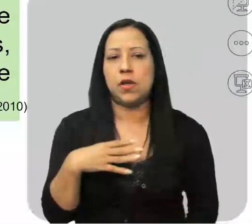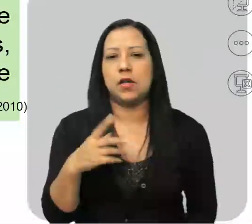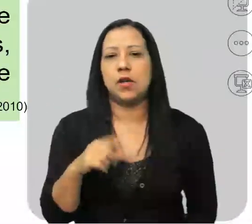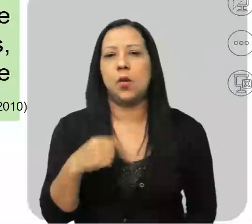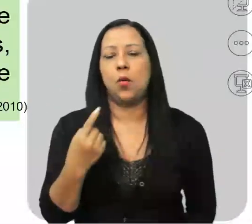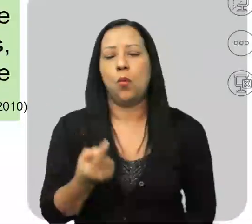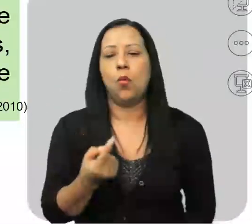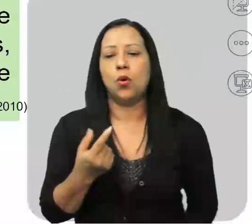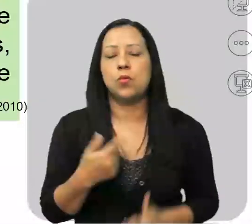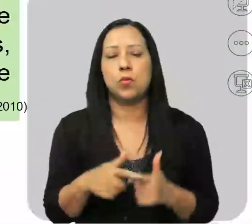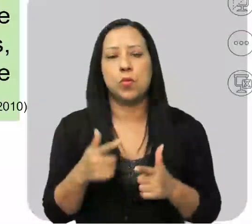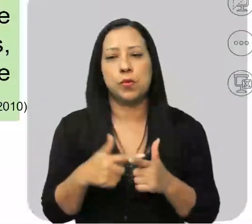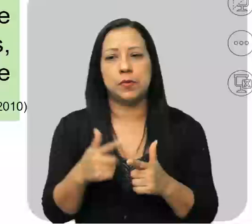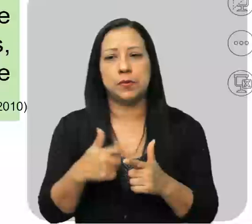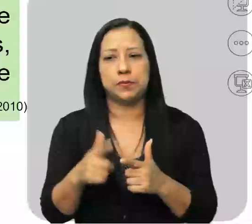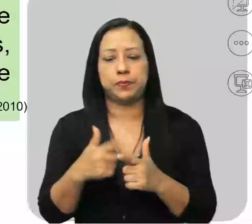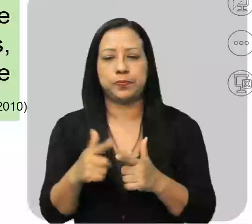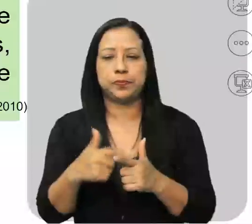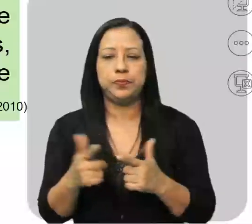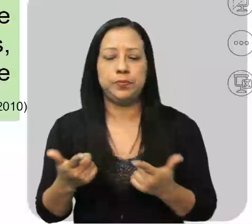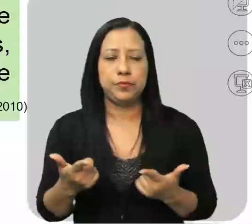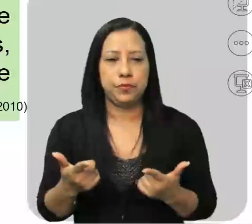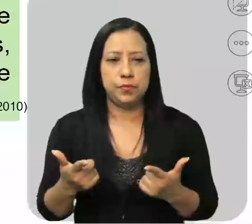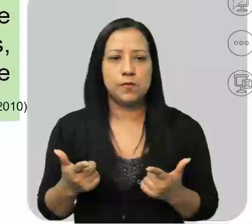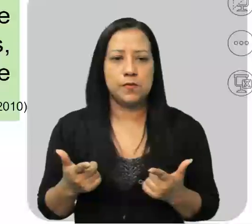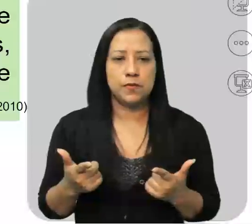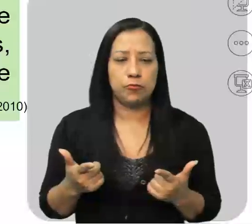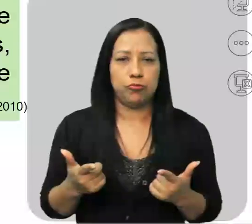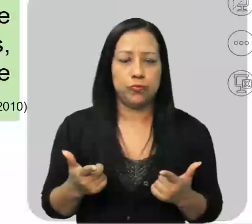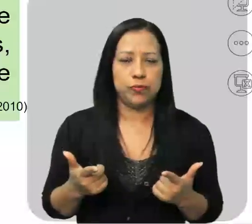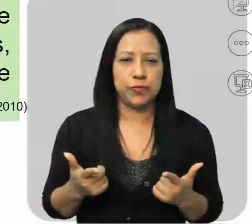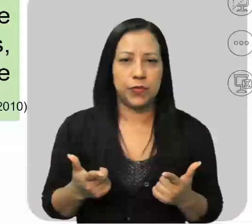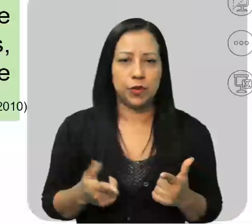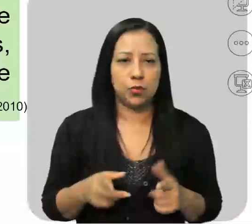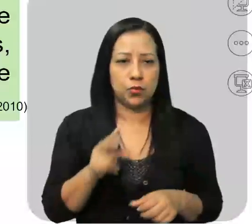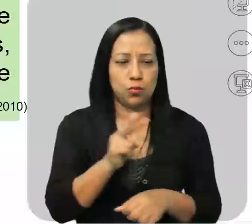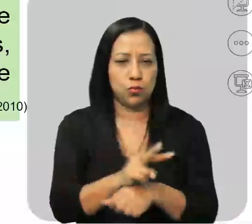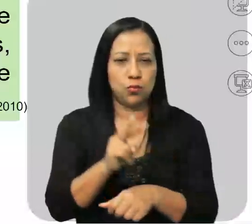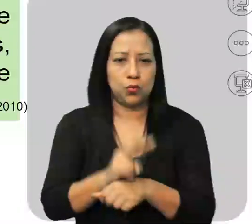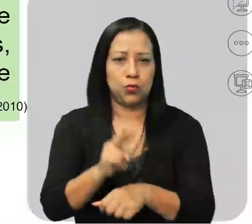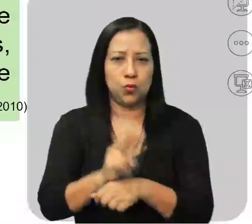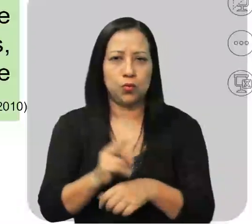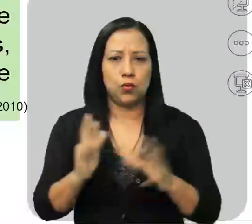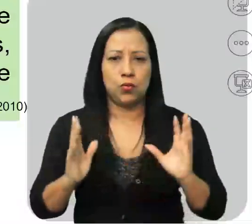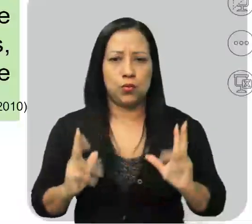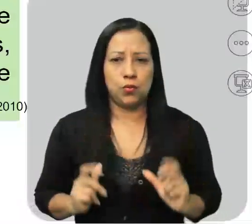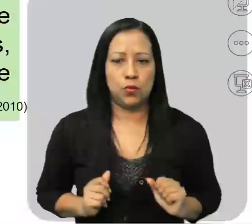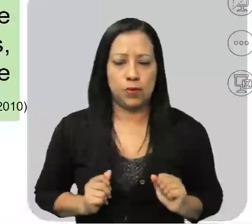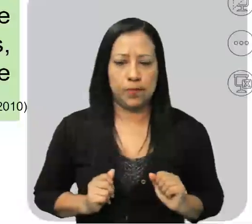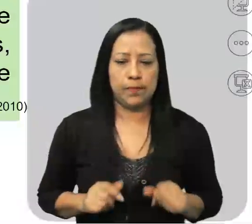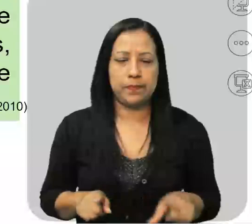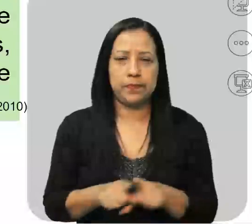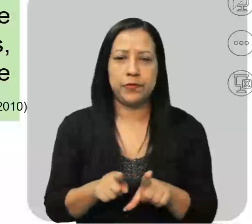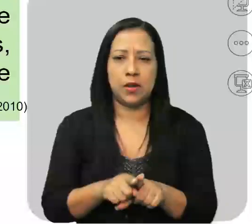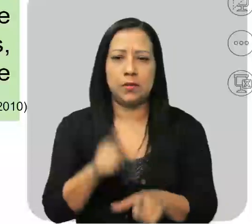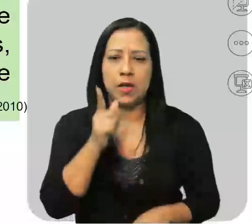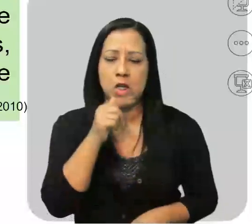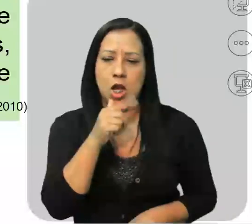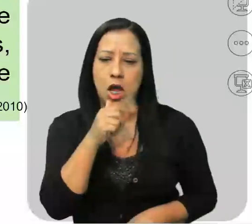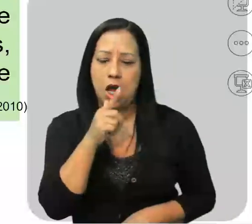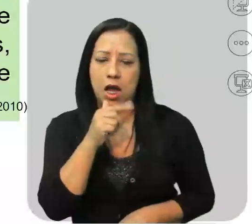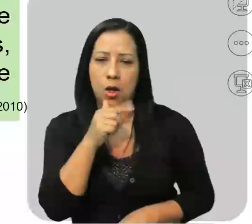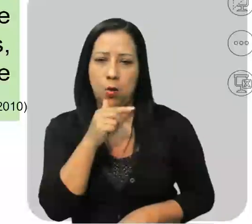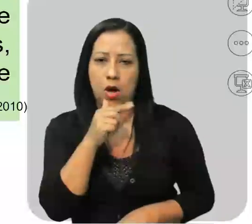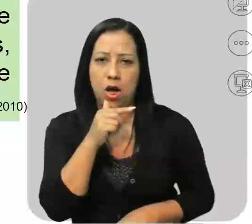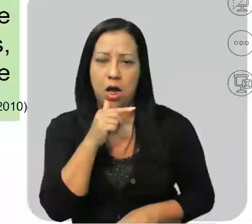beleza? Isso é um exemplo. Outro problema é o saneamento básico. O aumento